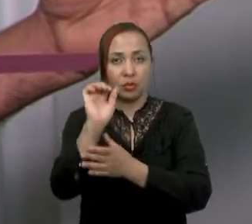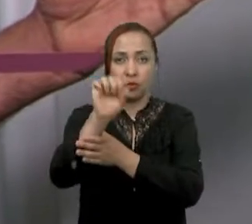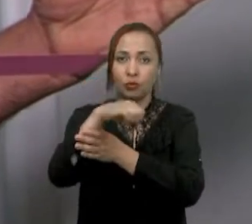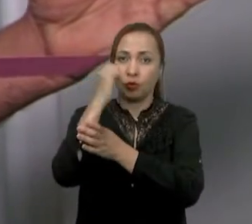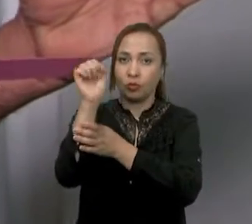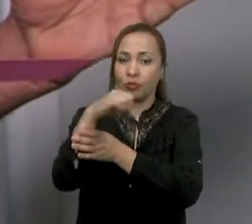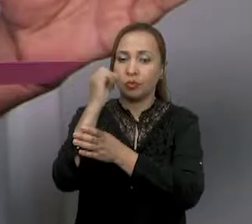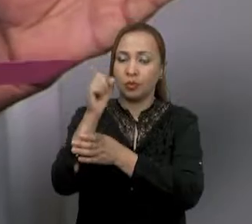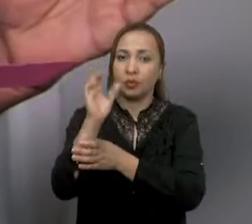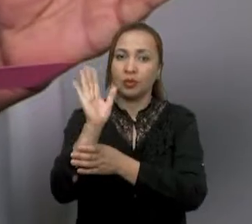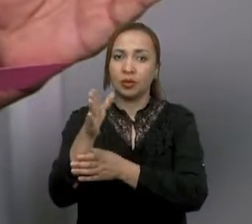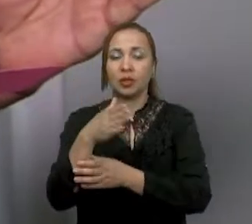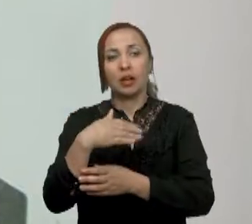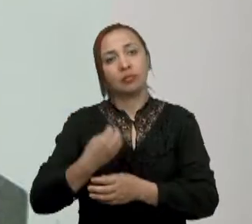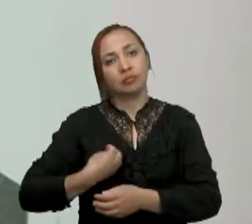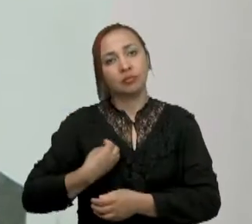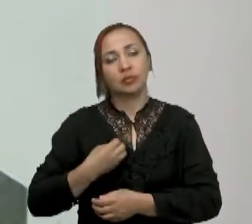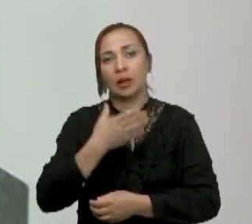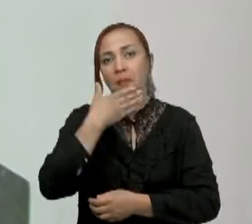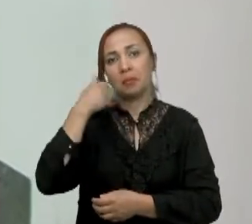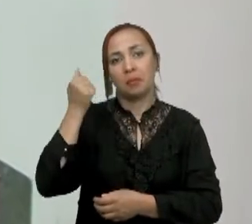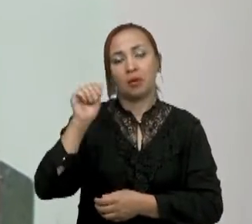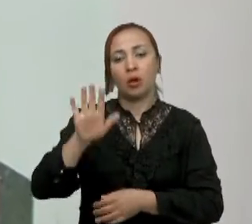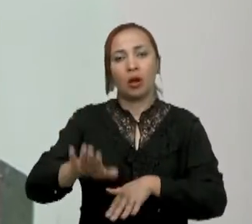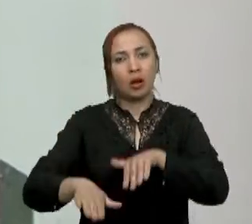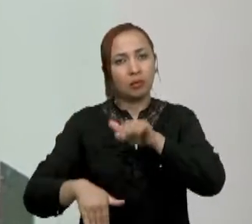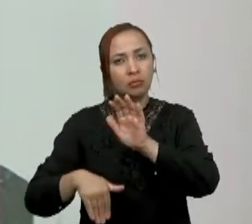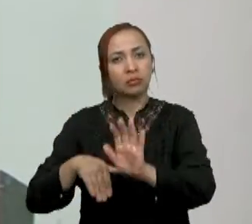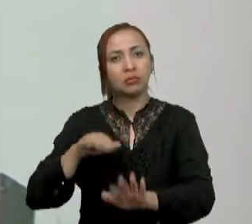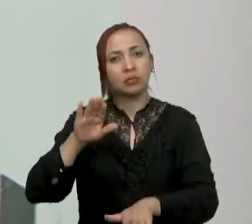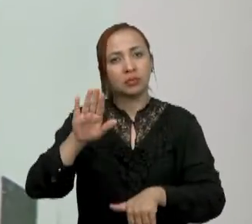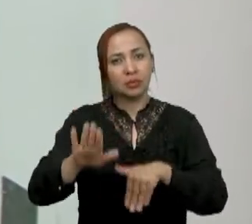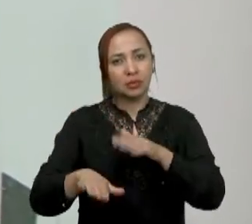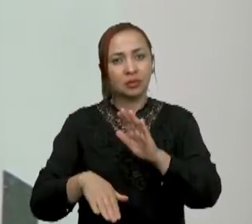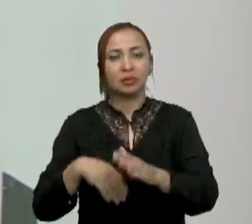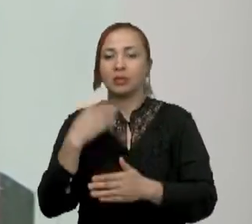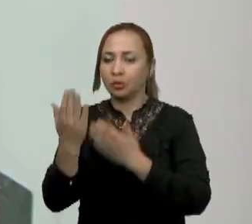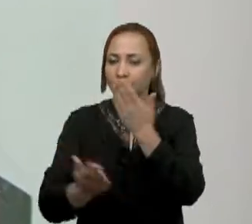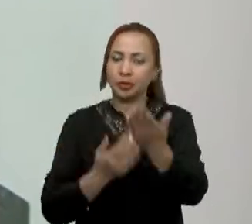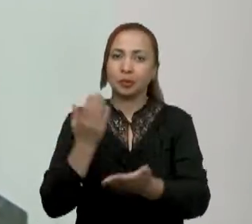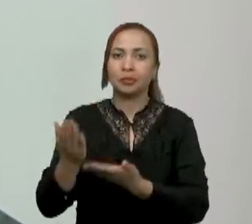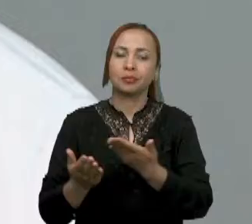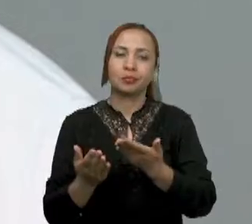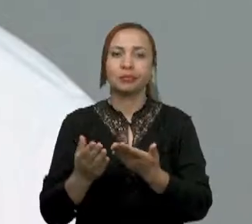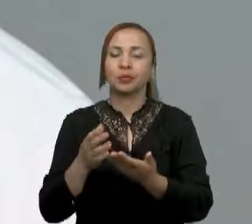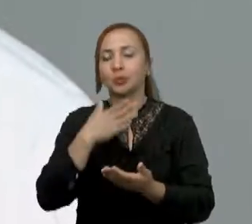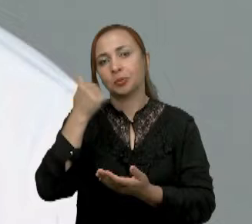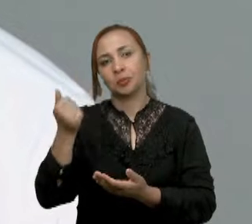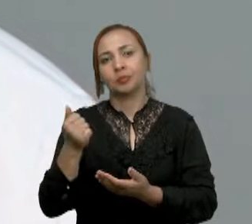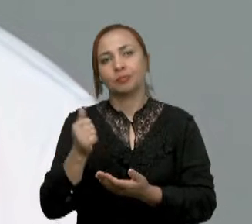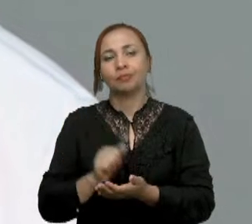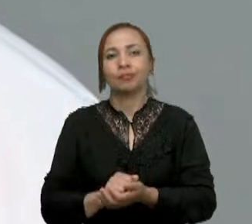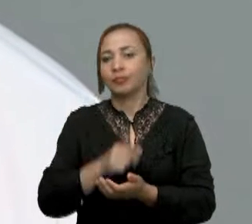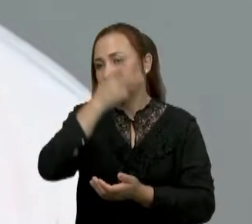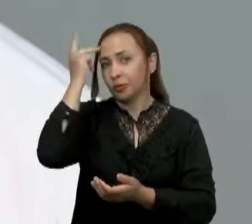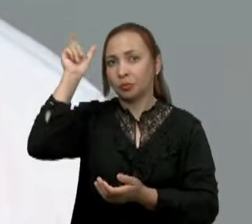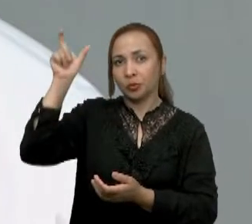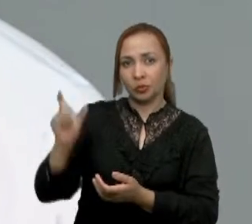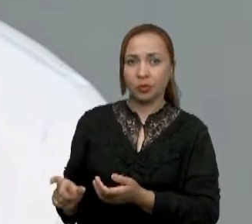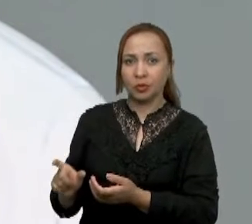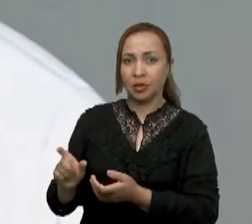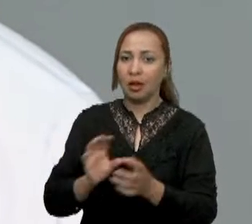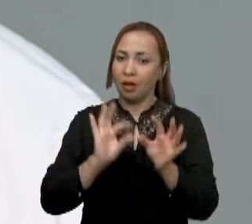de fisioterapia já estou caminhando melhor né tratamento muito bom aos pacientes em são acolhidos